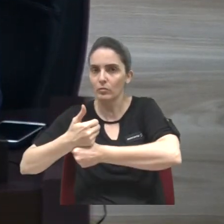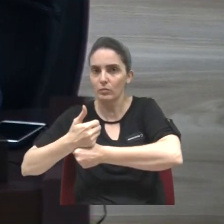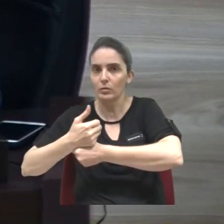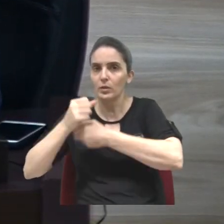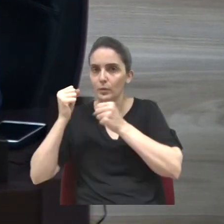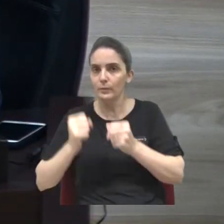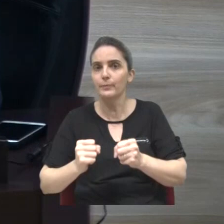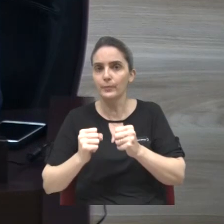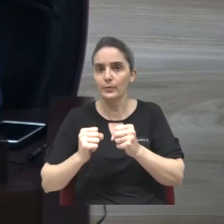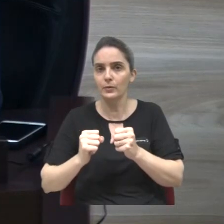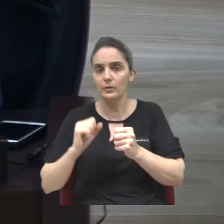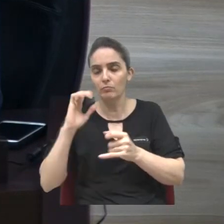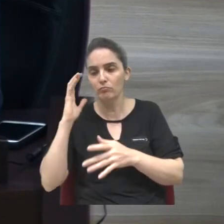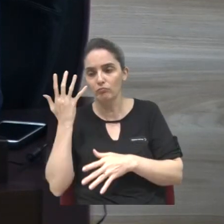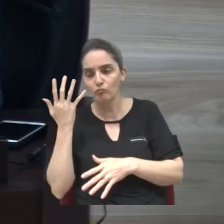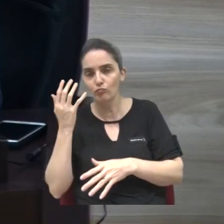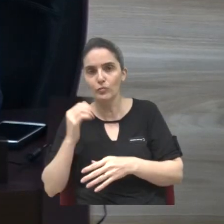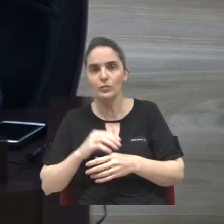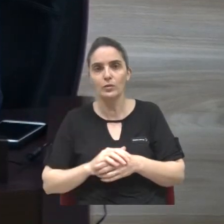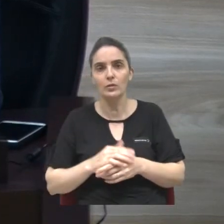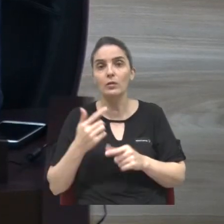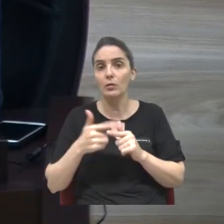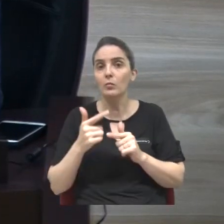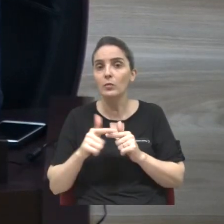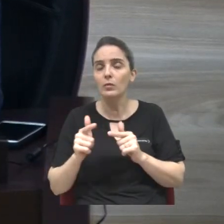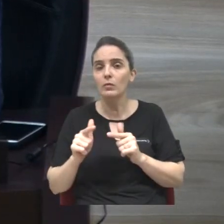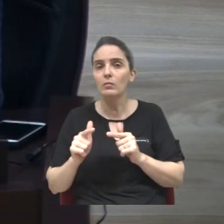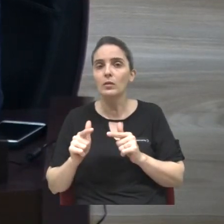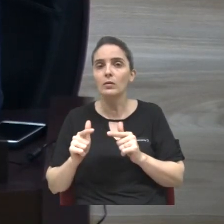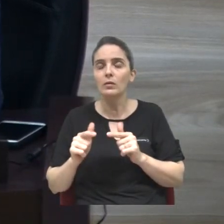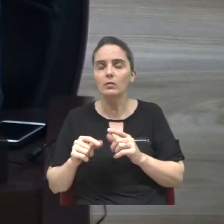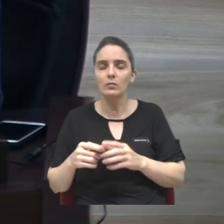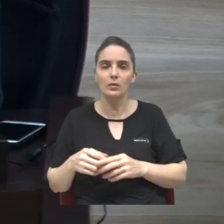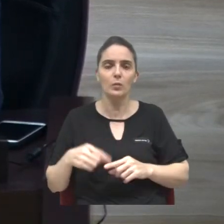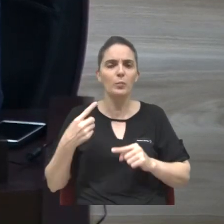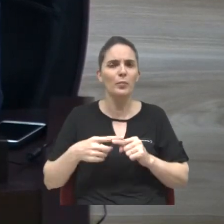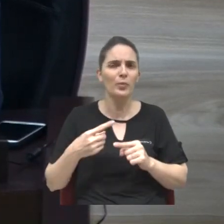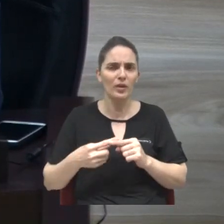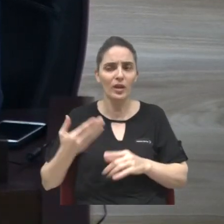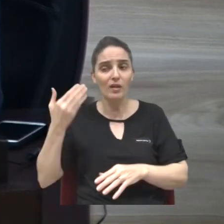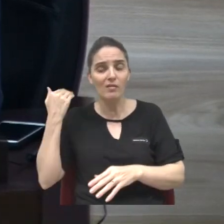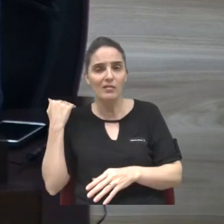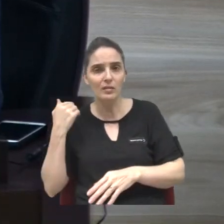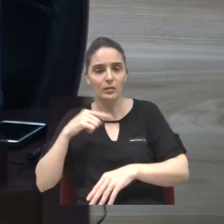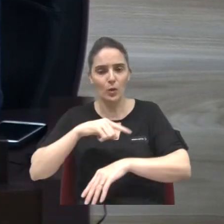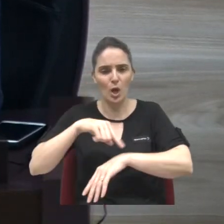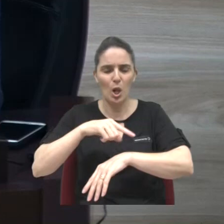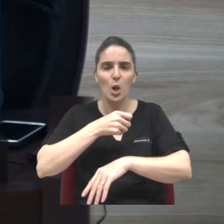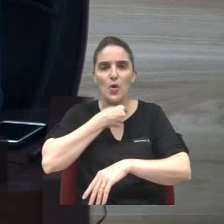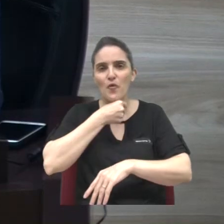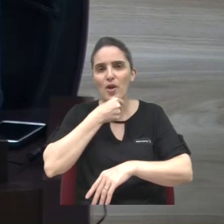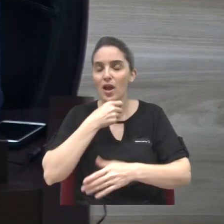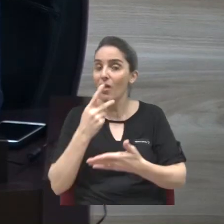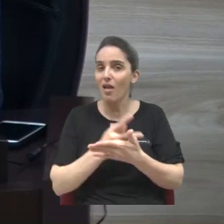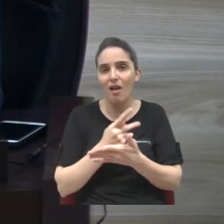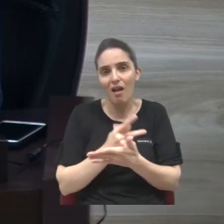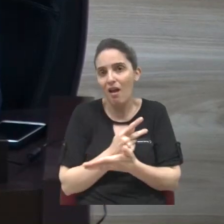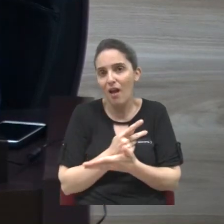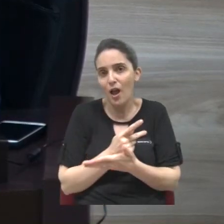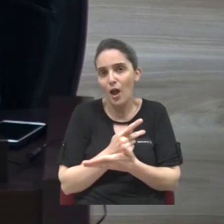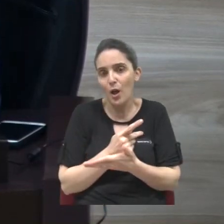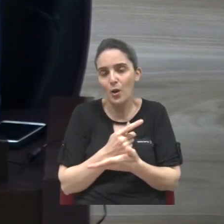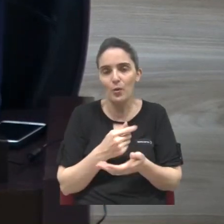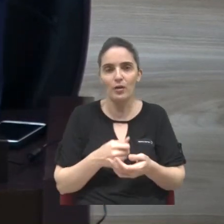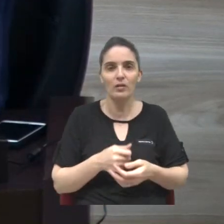salvo melhor juízo, porque o consumo medido anteriormente estava incorreto, não resultando, portanto, na cobrança de